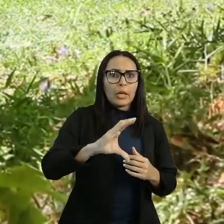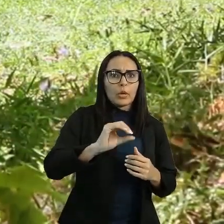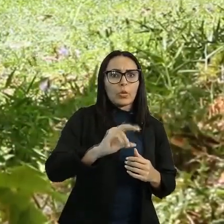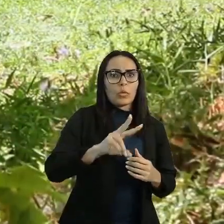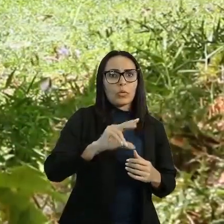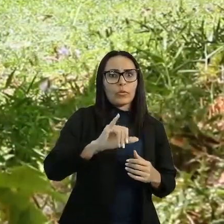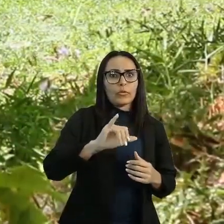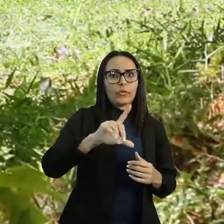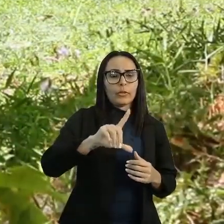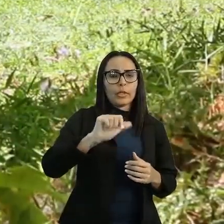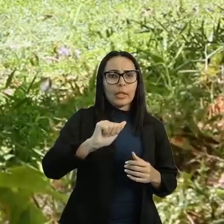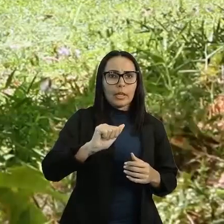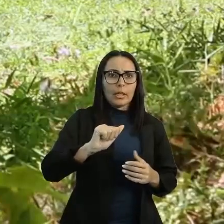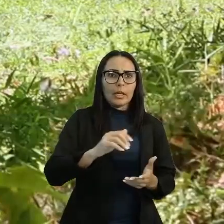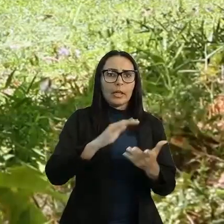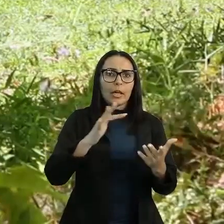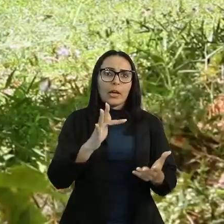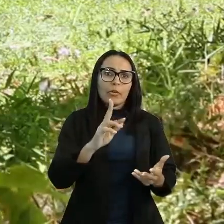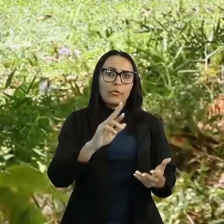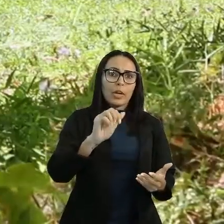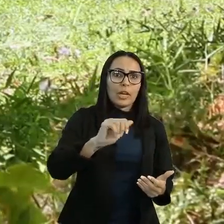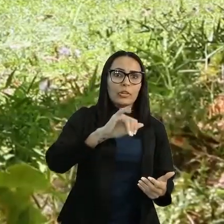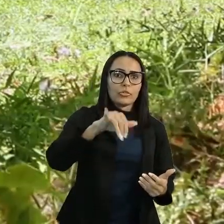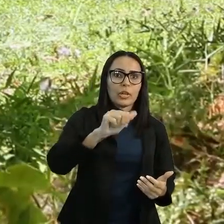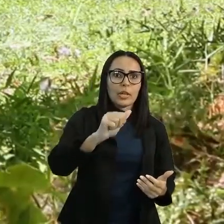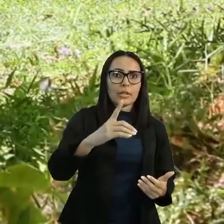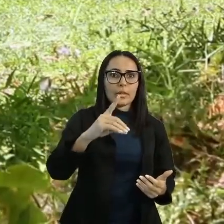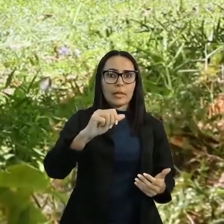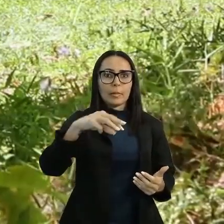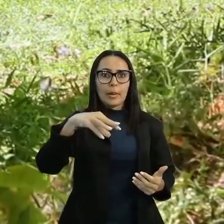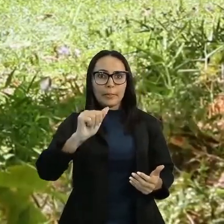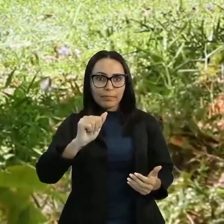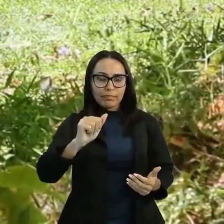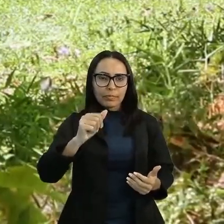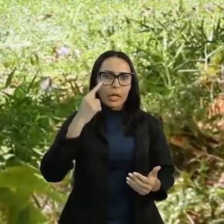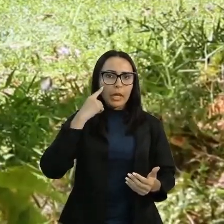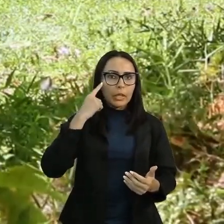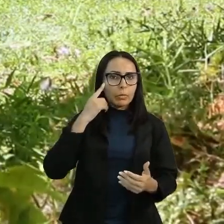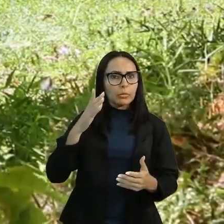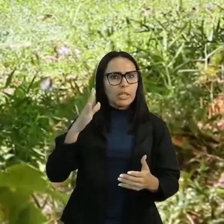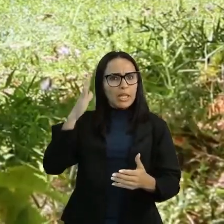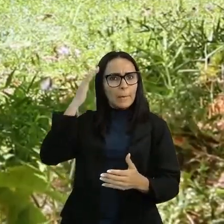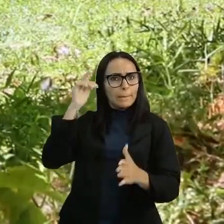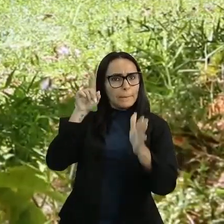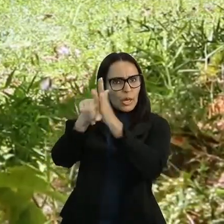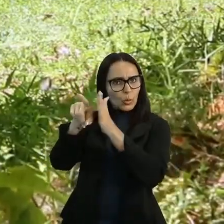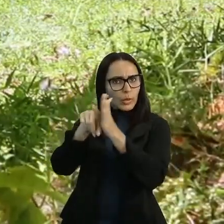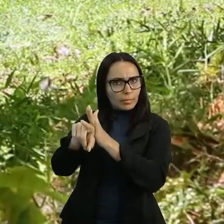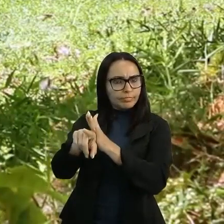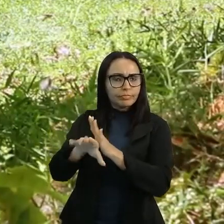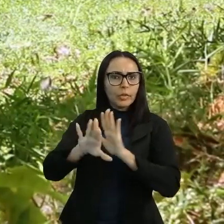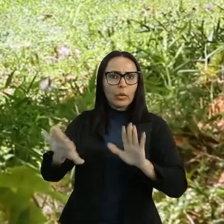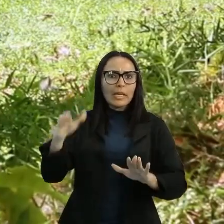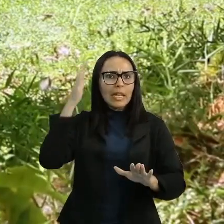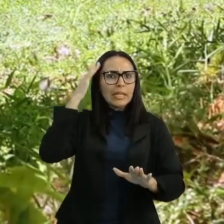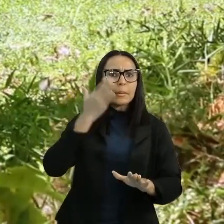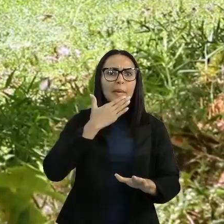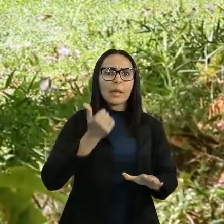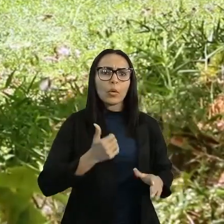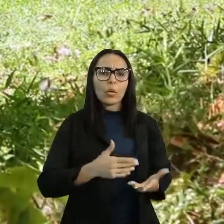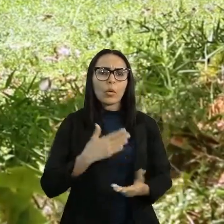perguntei a Deus do céu, ai, por que tamanha judiação? Vamos continuando aqui nossa